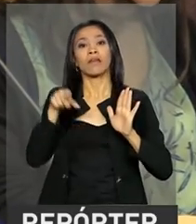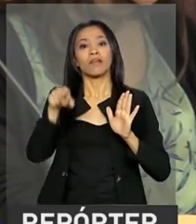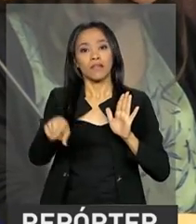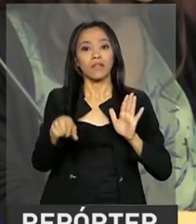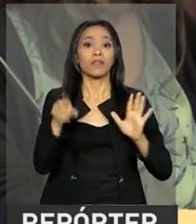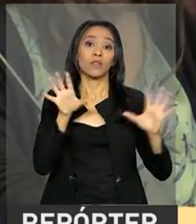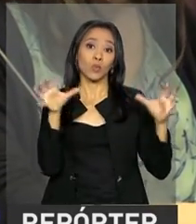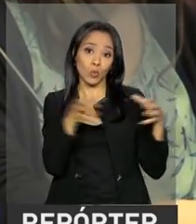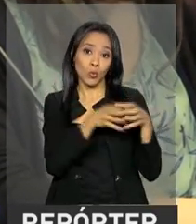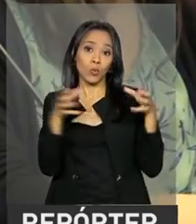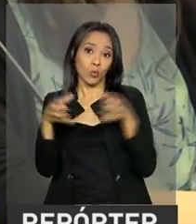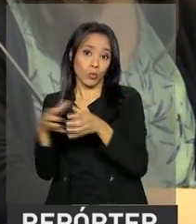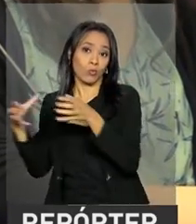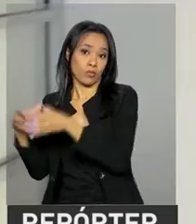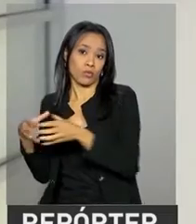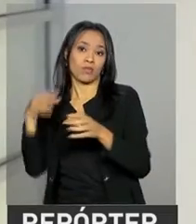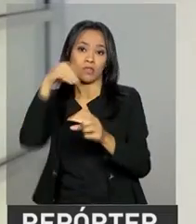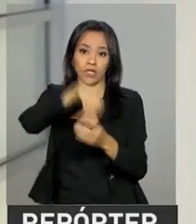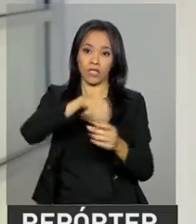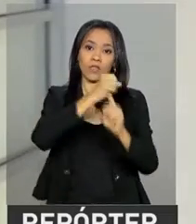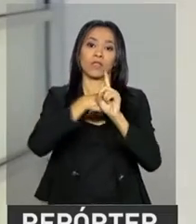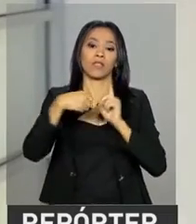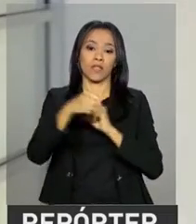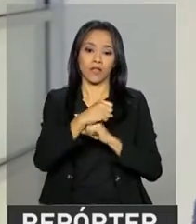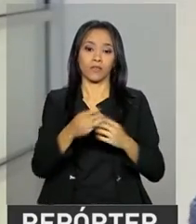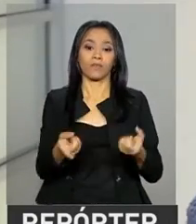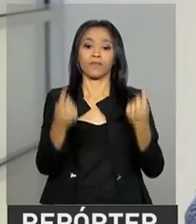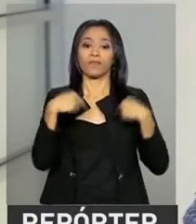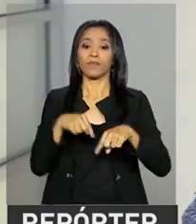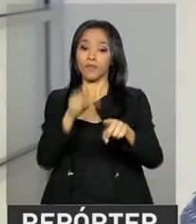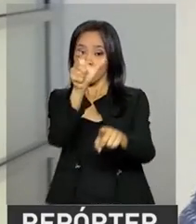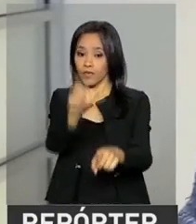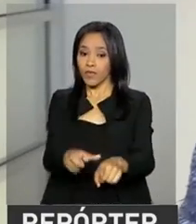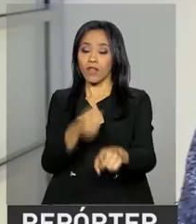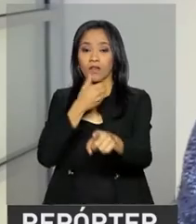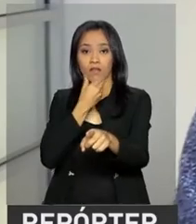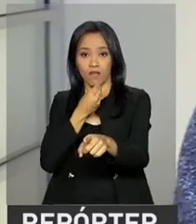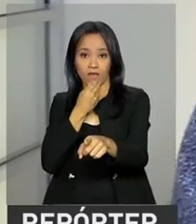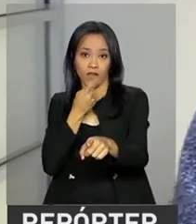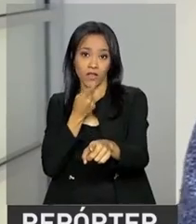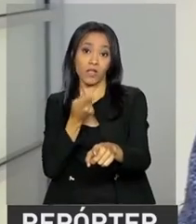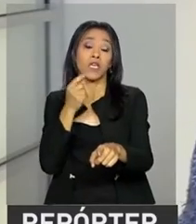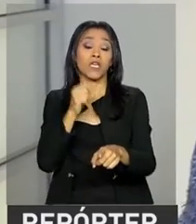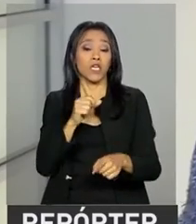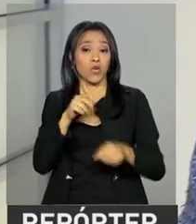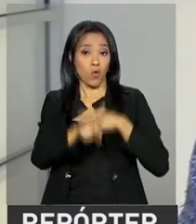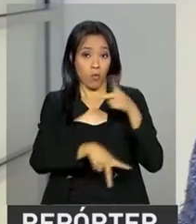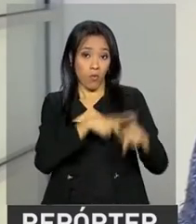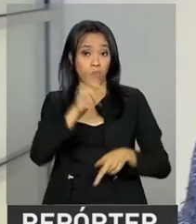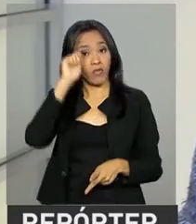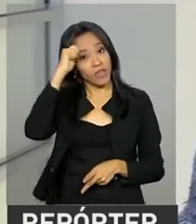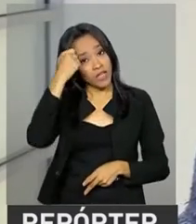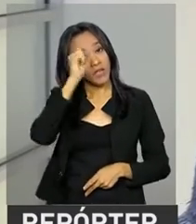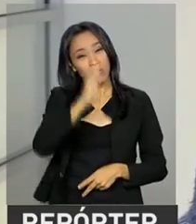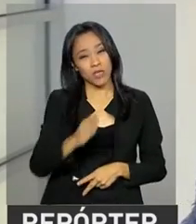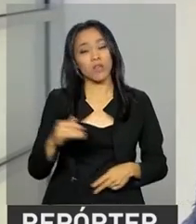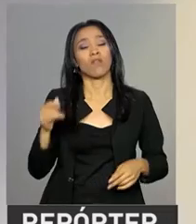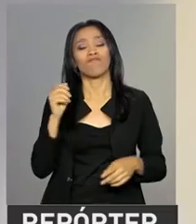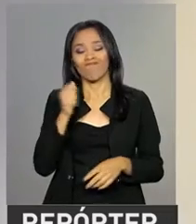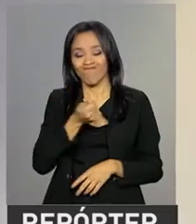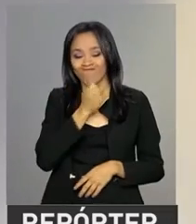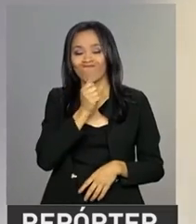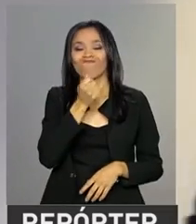por grupos da sociedade civil. Washington acredita que a população negra do Brasil ainda sofre muito com a